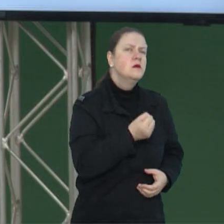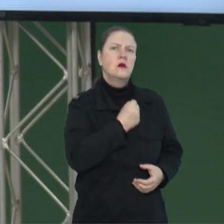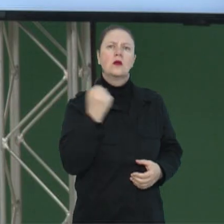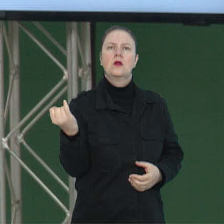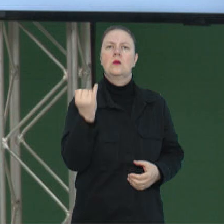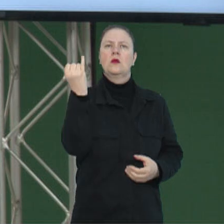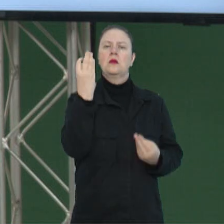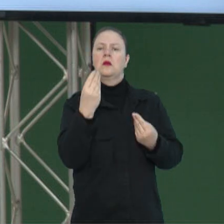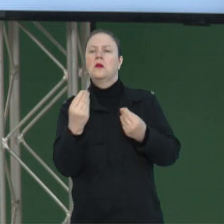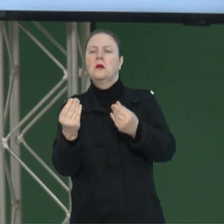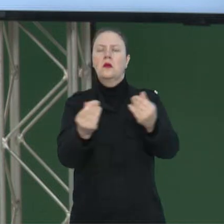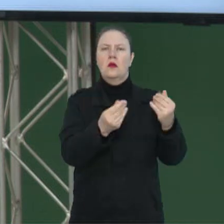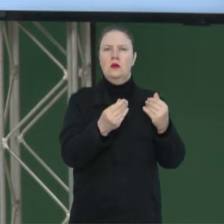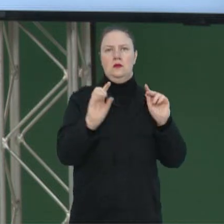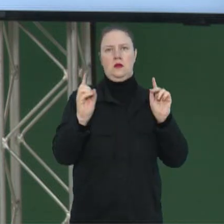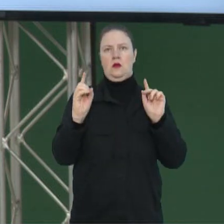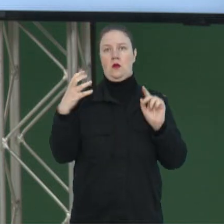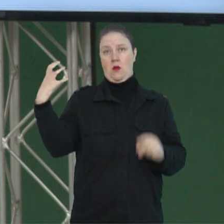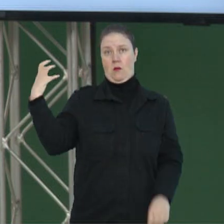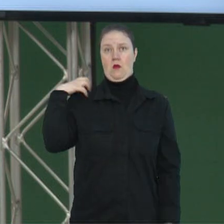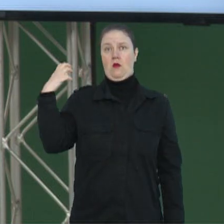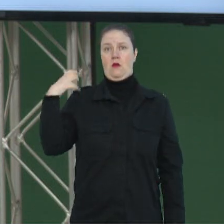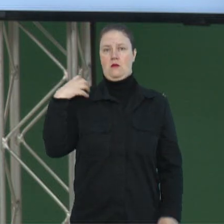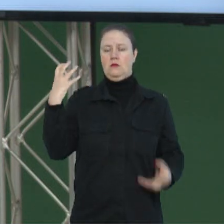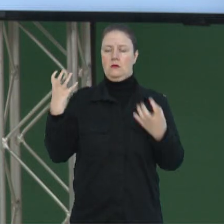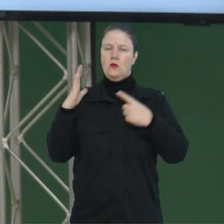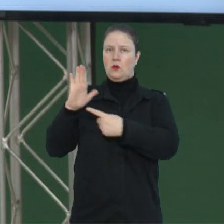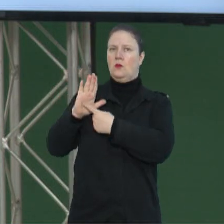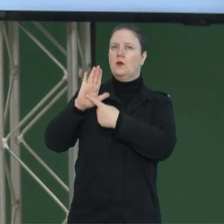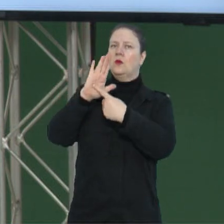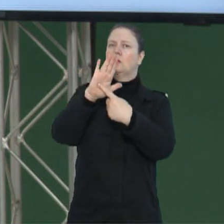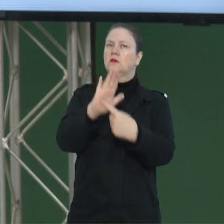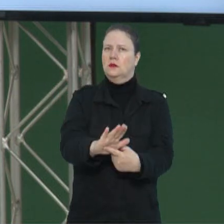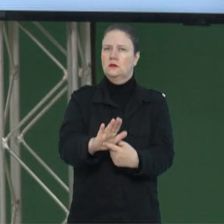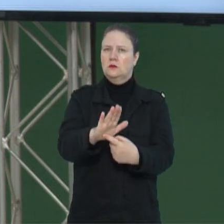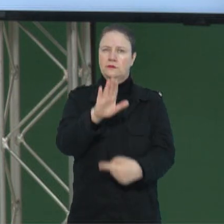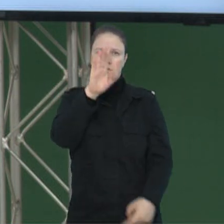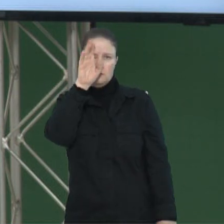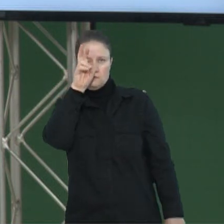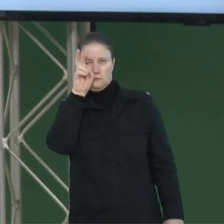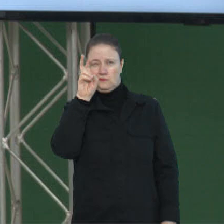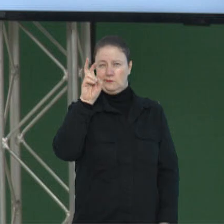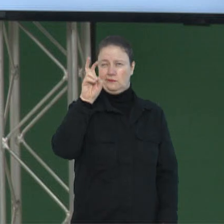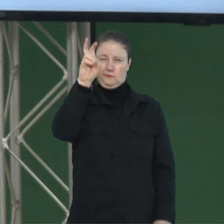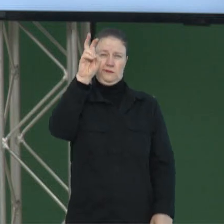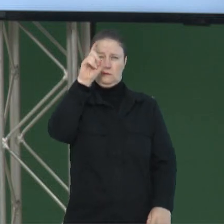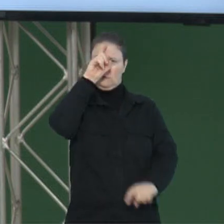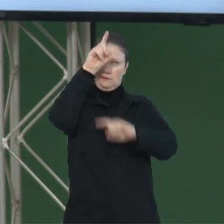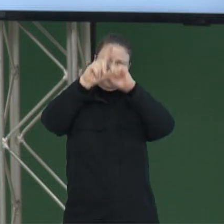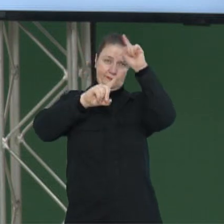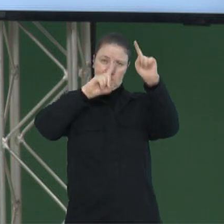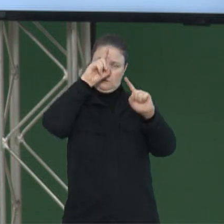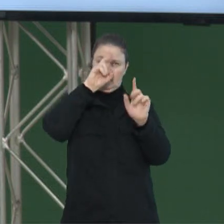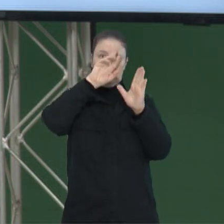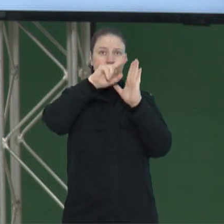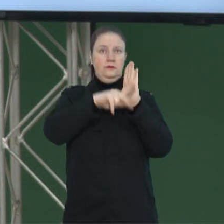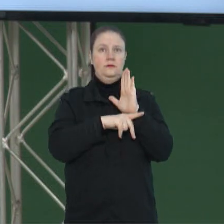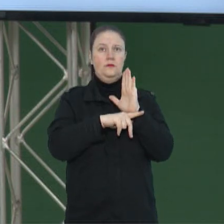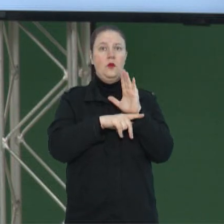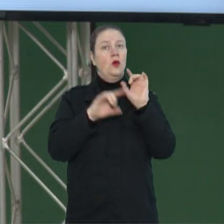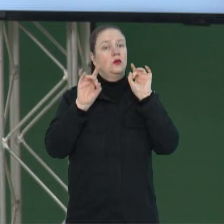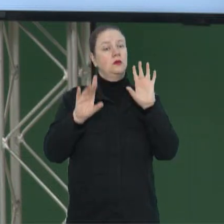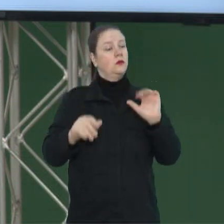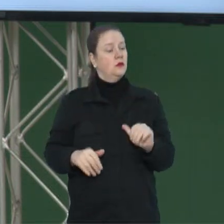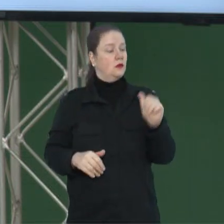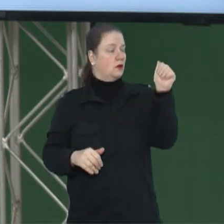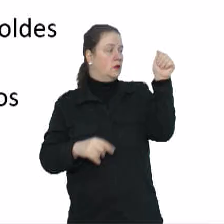coisas sensíveis. Platão queria demonstrar justamente a importância das coisas inteligíveis, do mundo das ideias, tá? Então só sobrou a letra